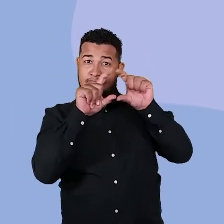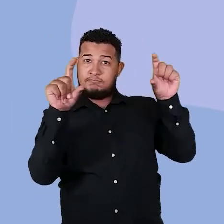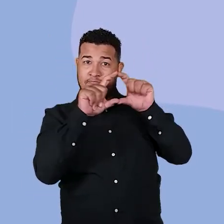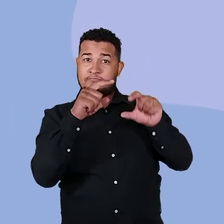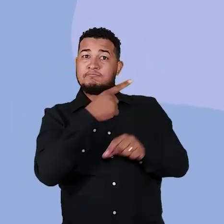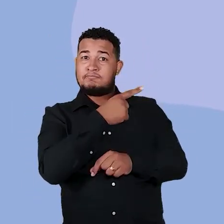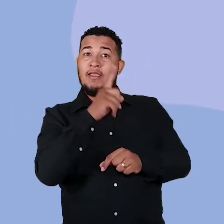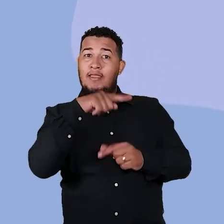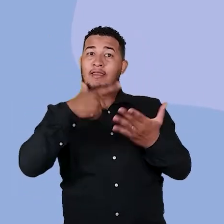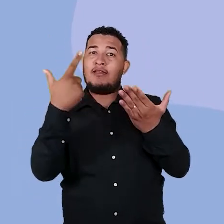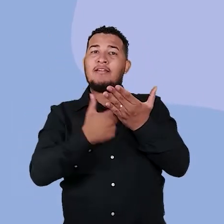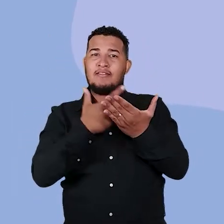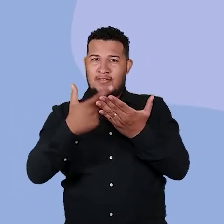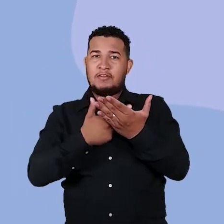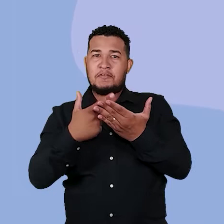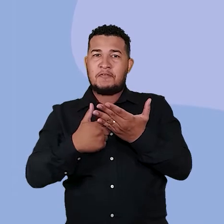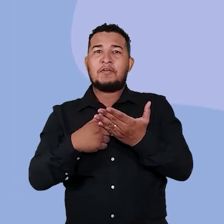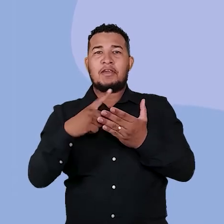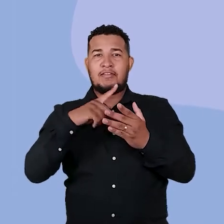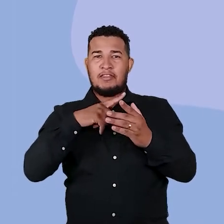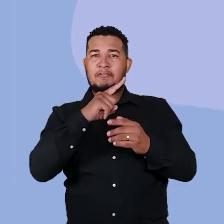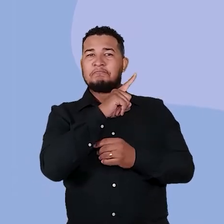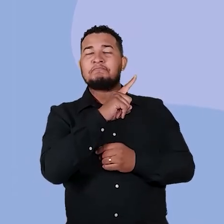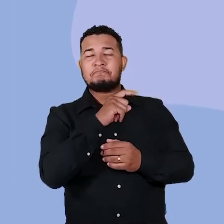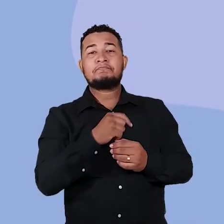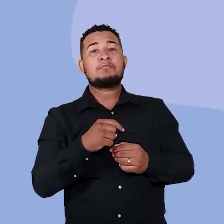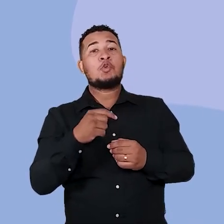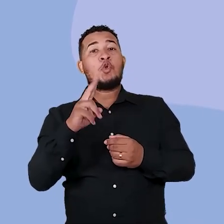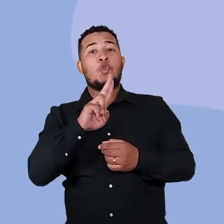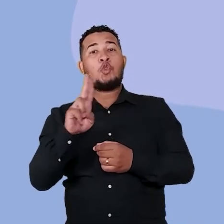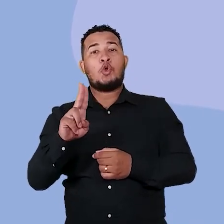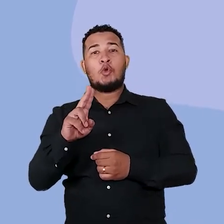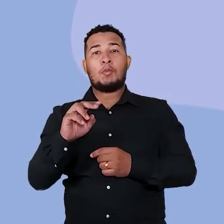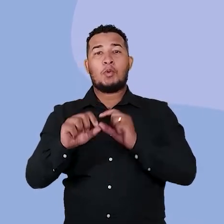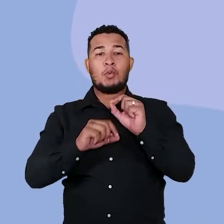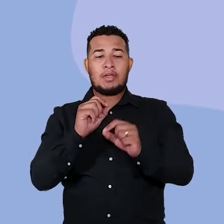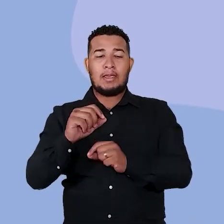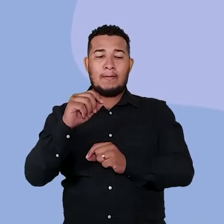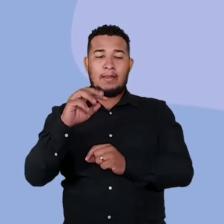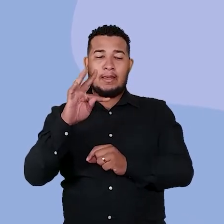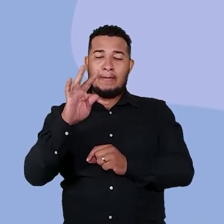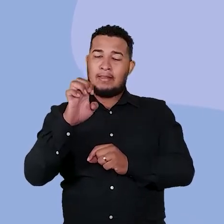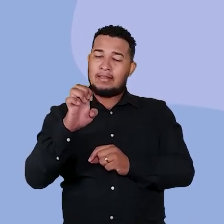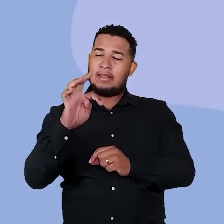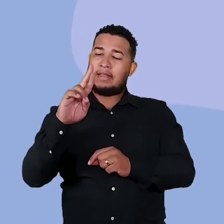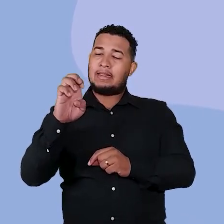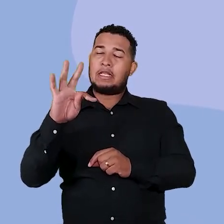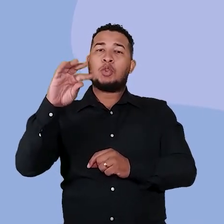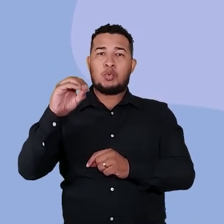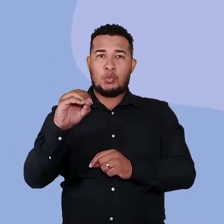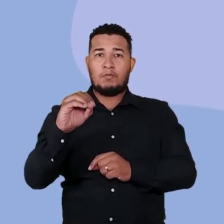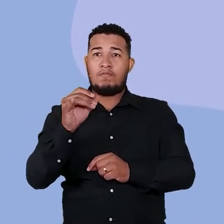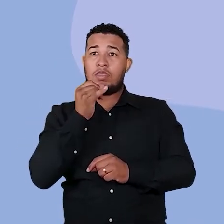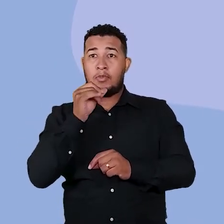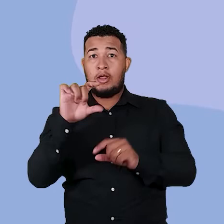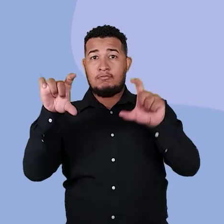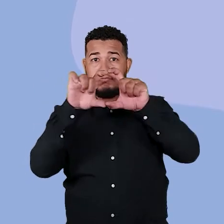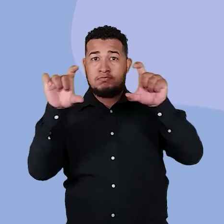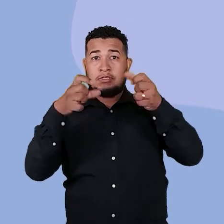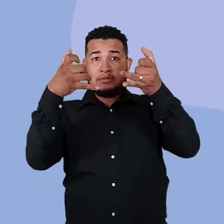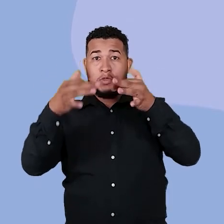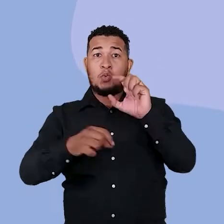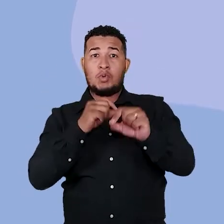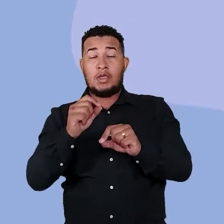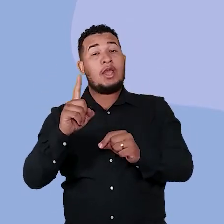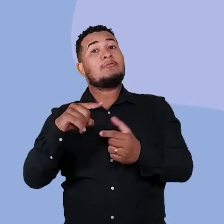Esse trecho é um trecho de um livro que vocês estão lendo na tela, de um livro chamado Teeteto. E o trecho diz,